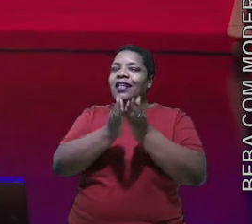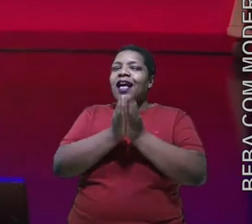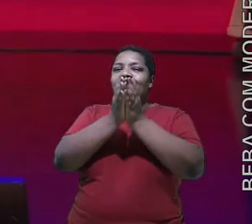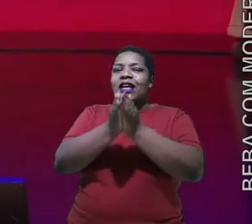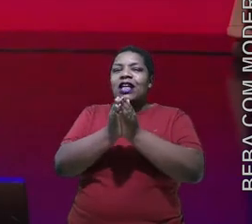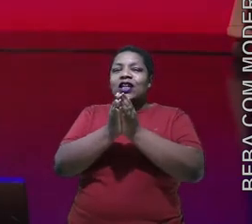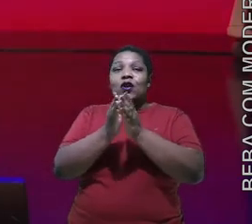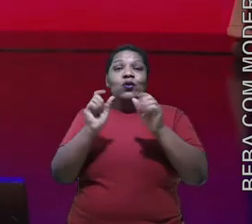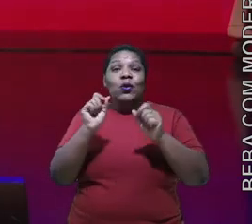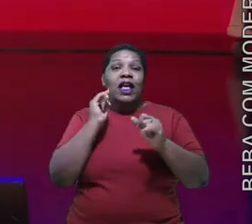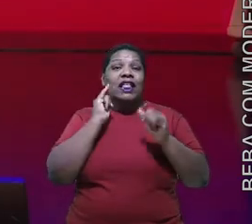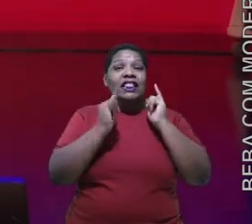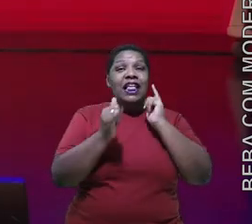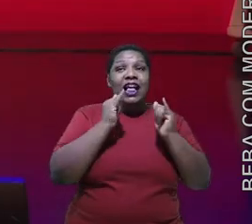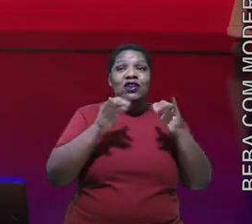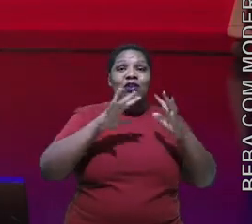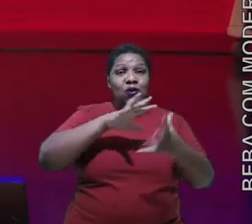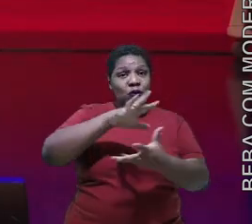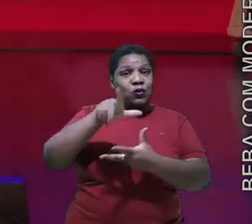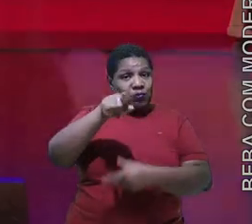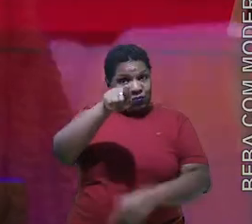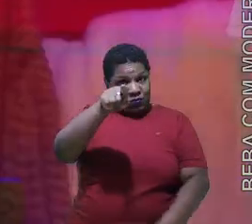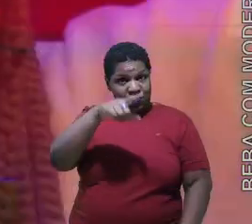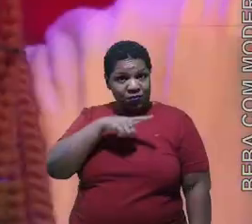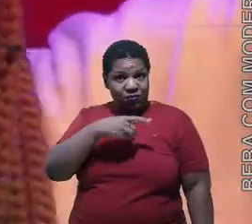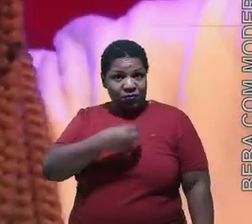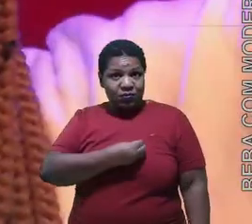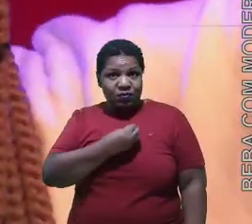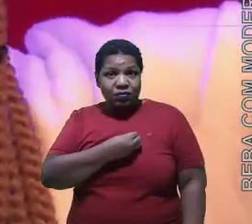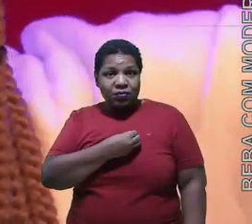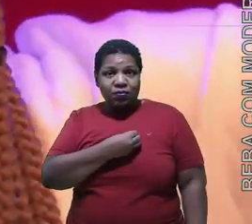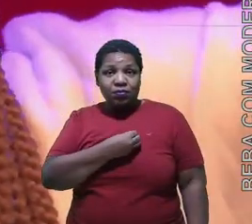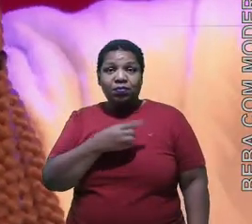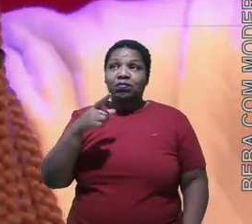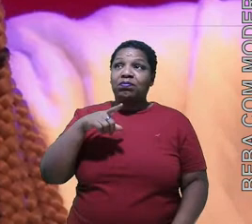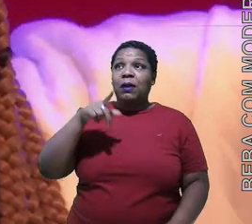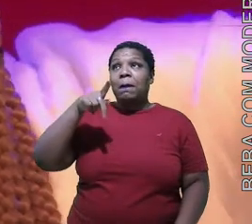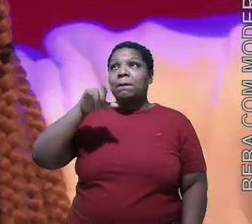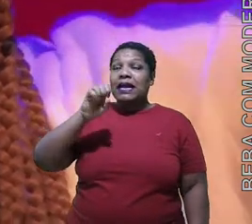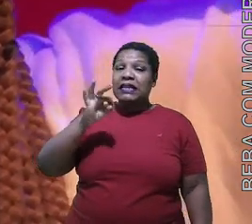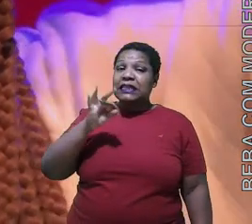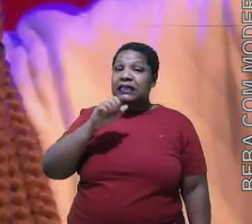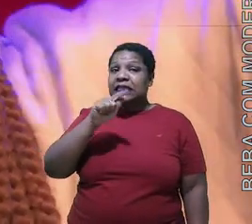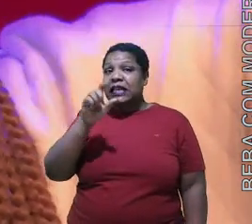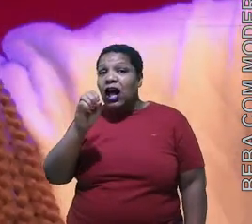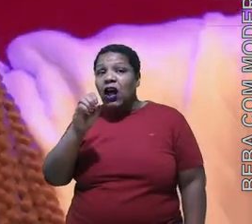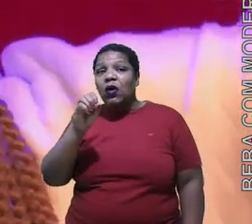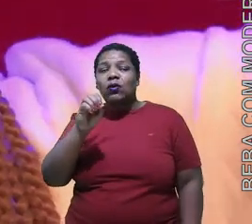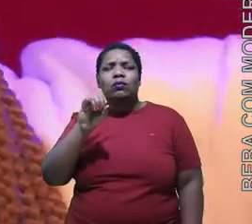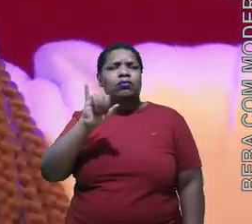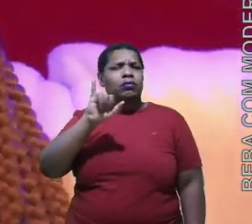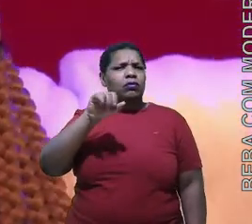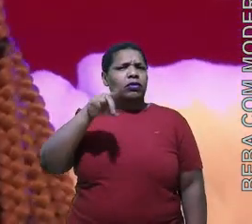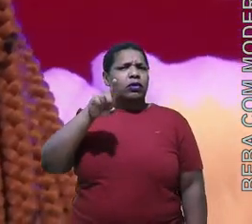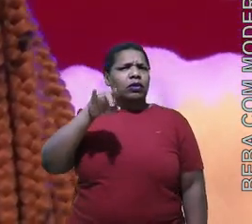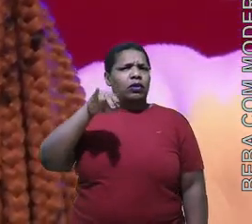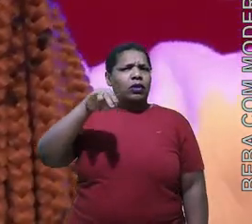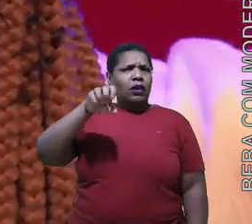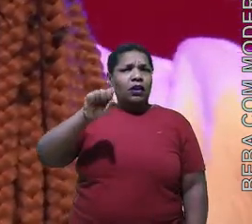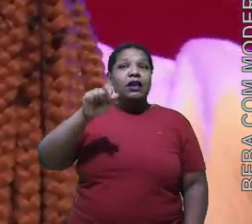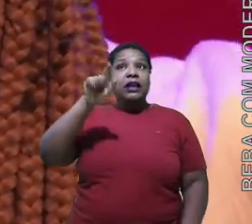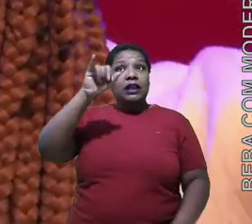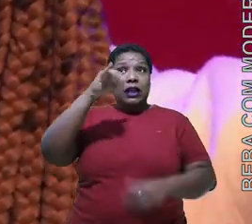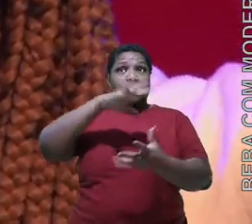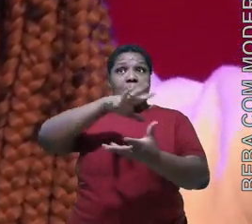dados mundiais você que está o Paquistão em inglês você que está em outro planeta que o processo